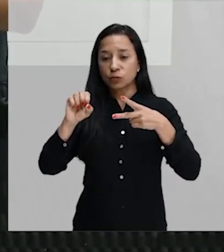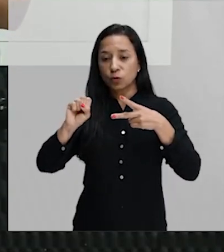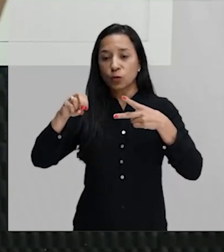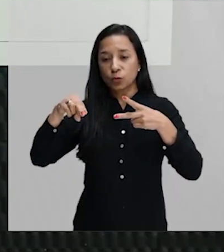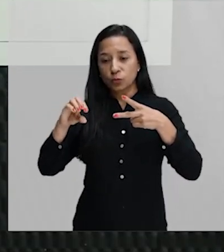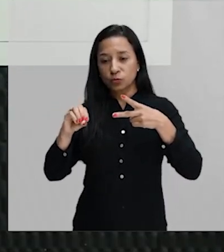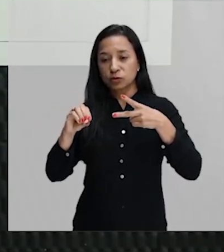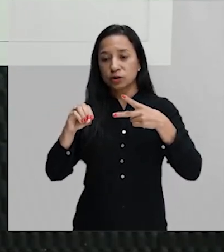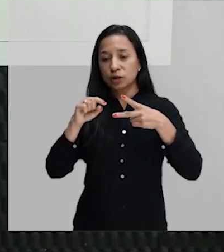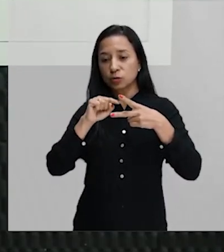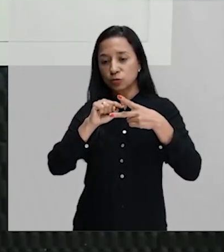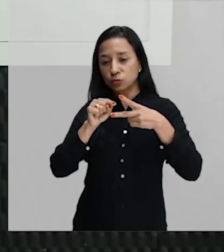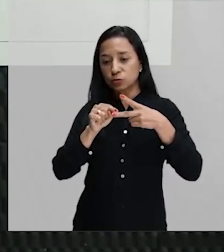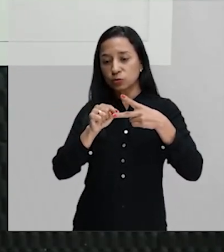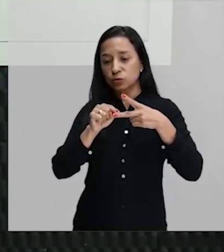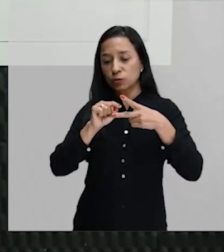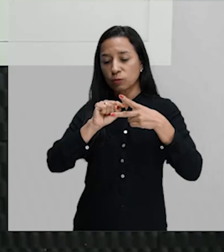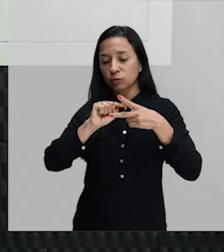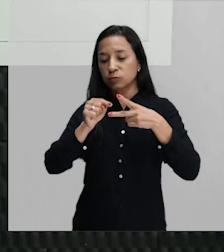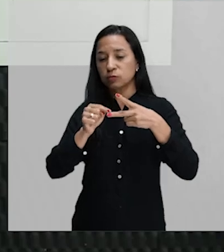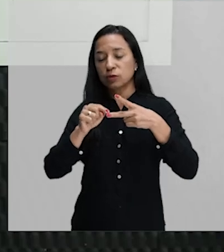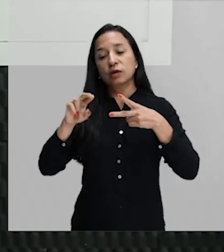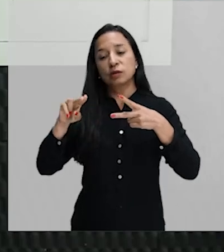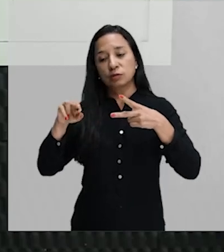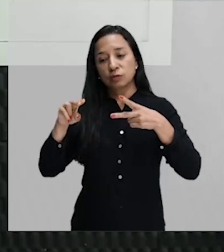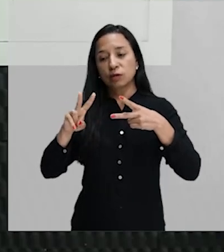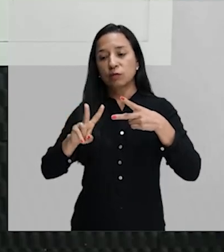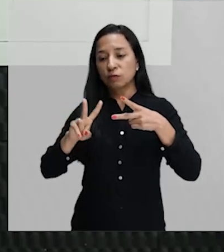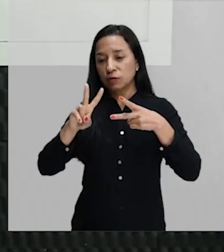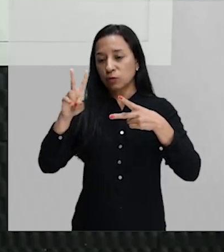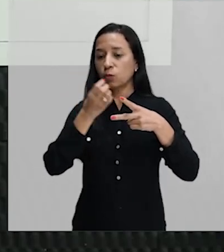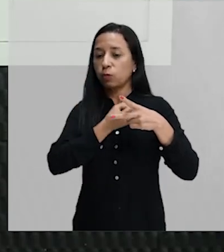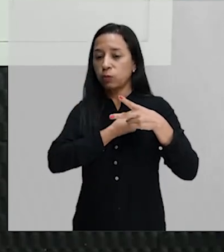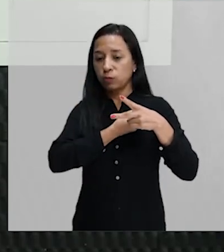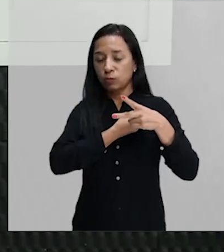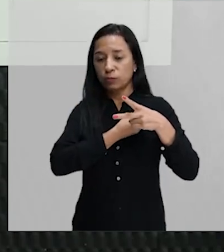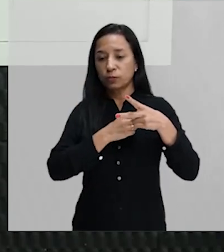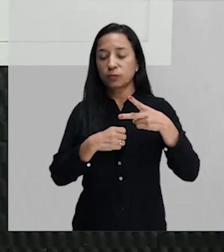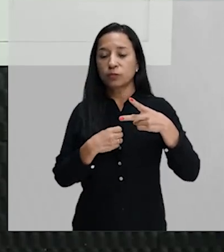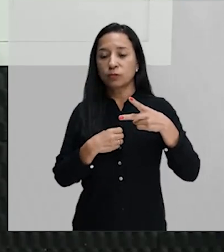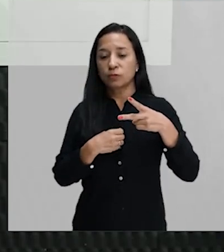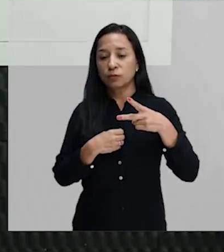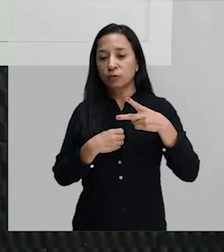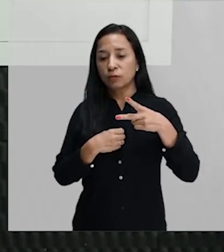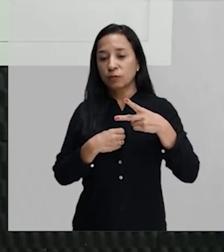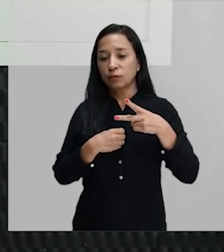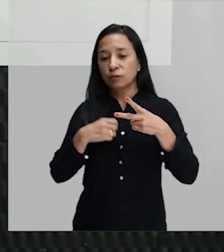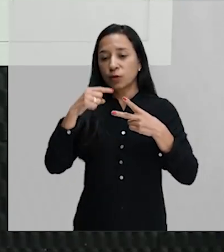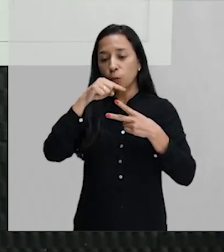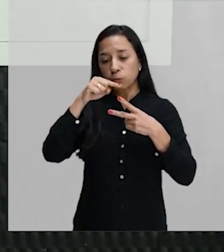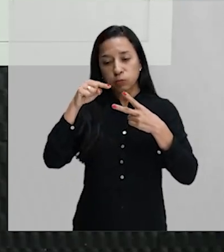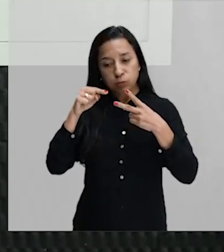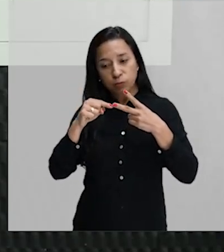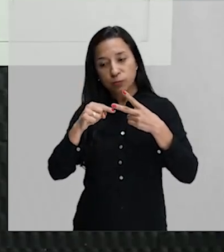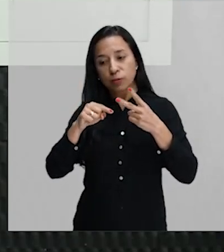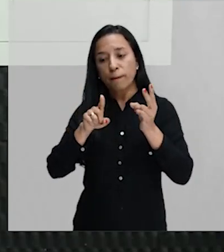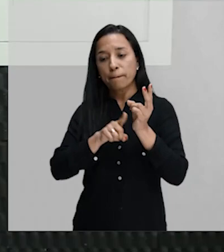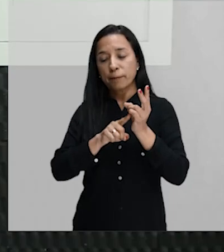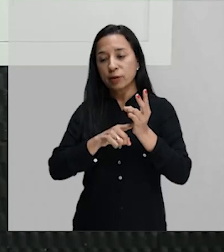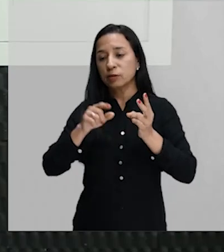de dois ângulos suplementares tem o mesmo valor. Então, o seno de π menos x, ele